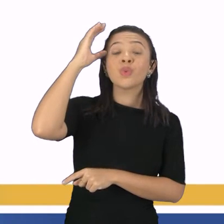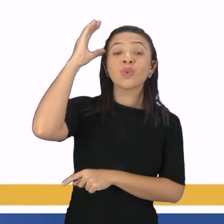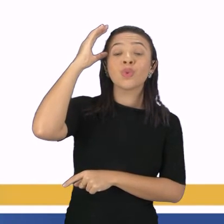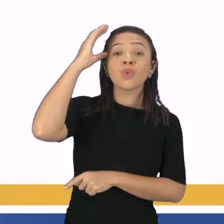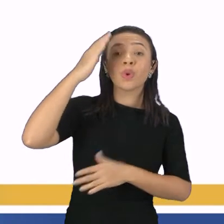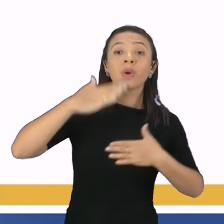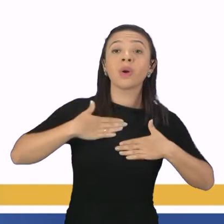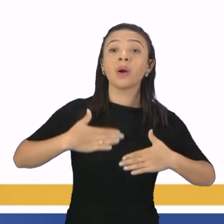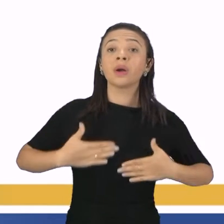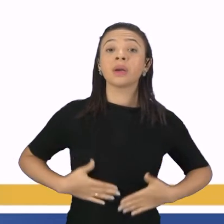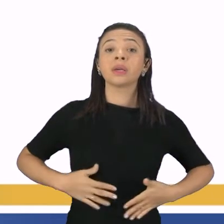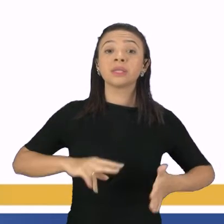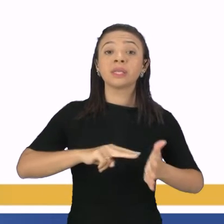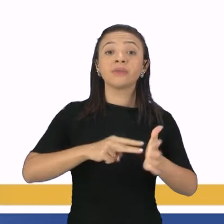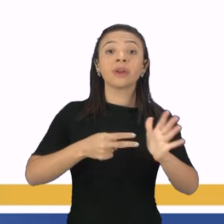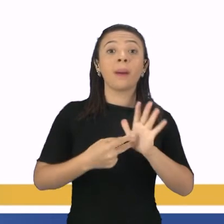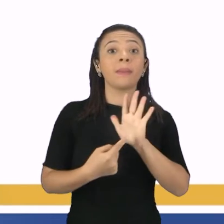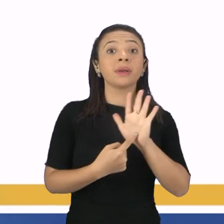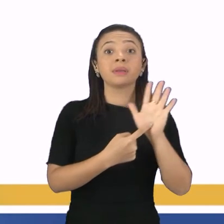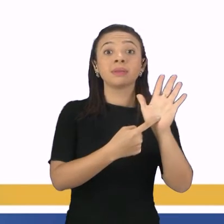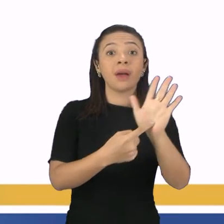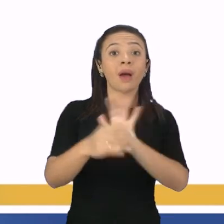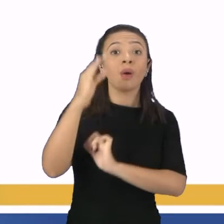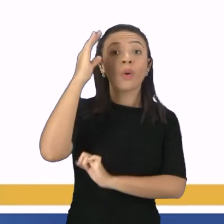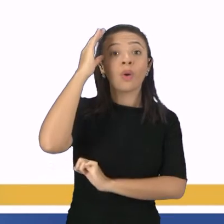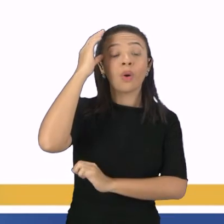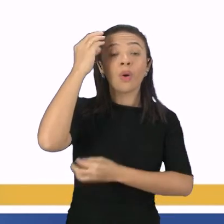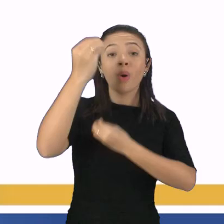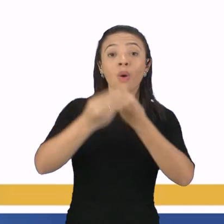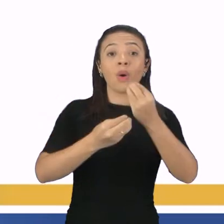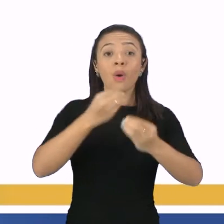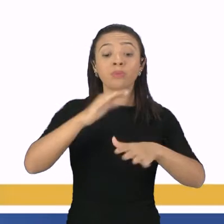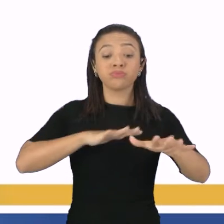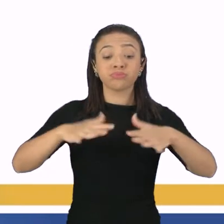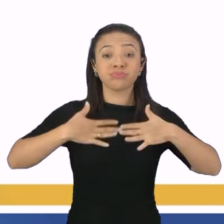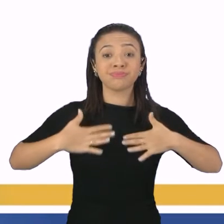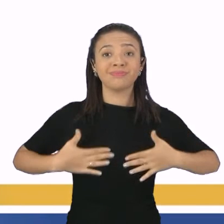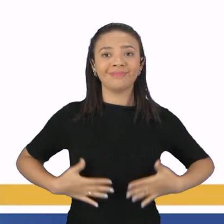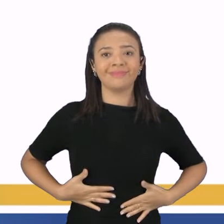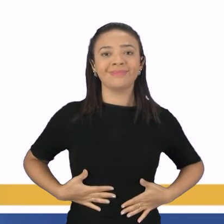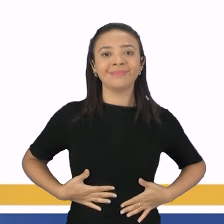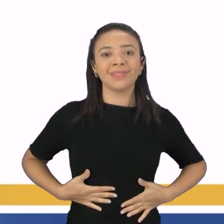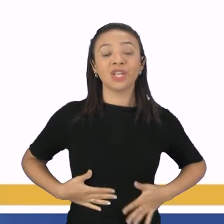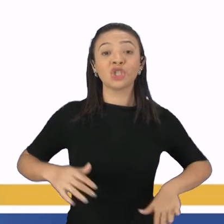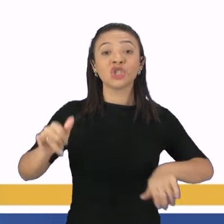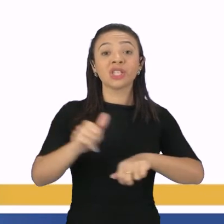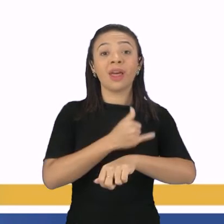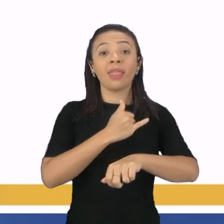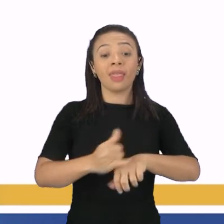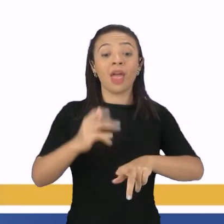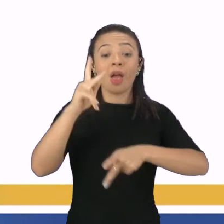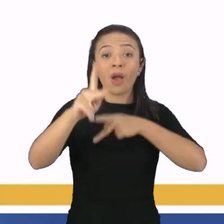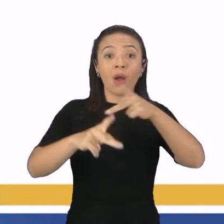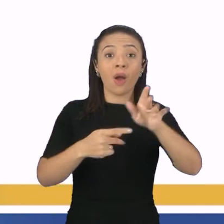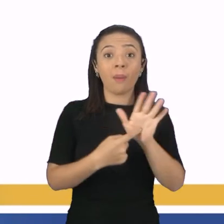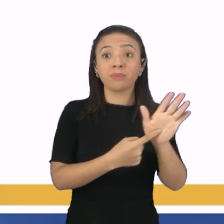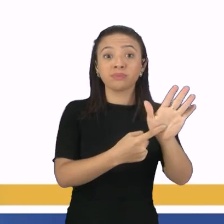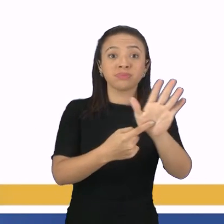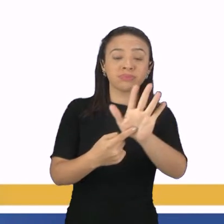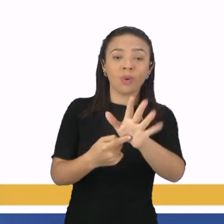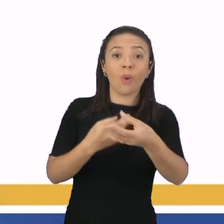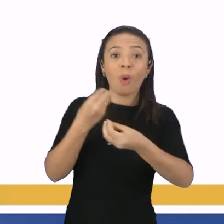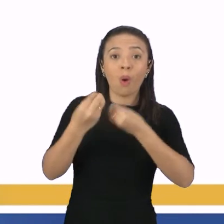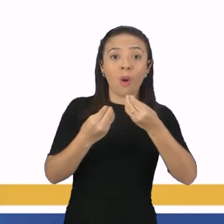uma cultura através do movimento corporal, ou seja, é a forma de um povo se manifestar através